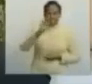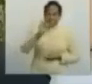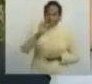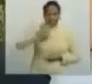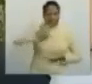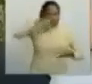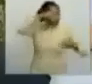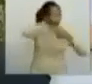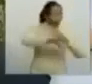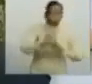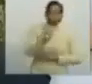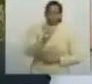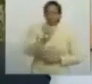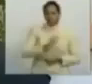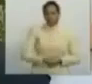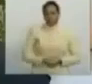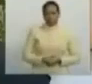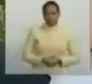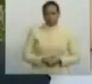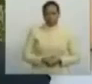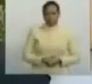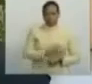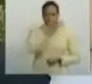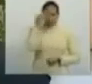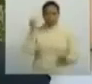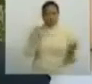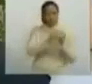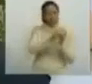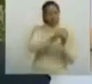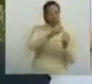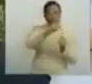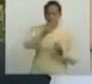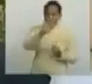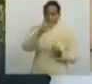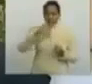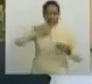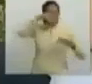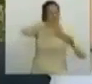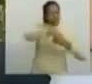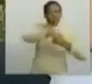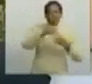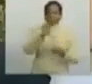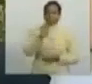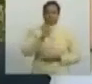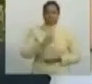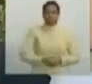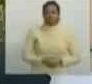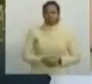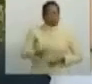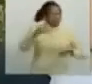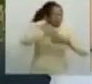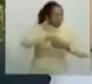E não voto em ninguém que esteja coligado ao PT. Não votei e não voto.